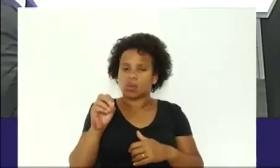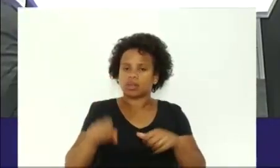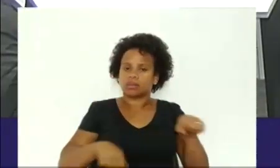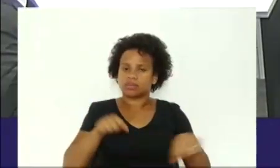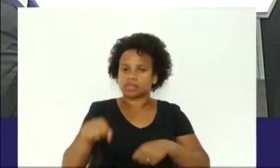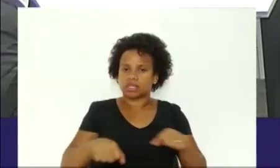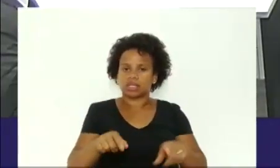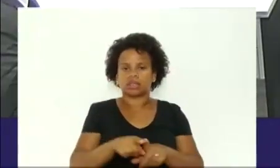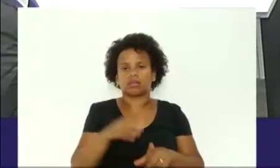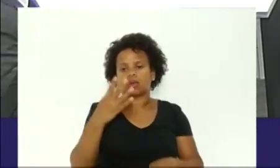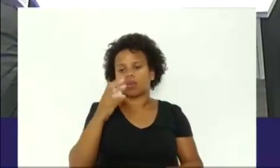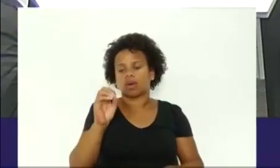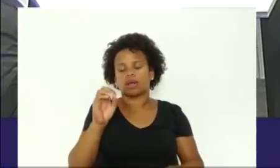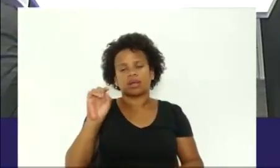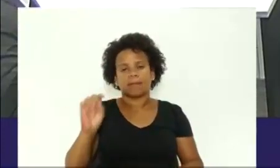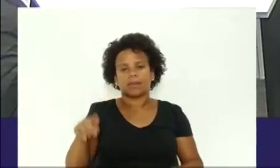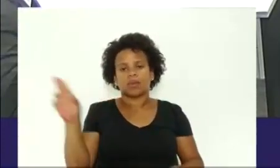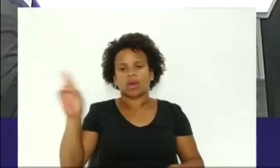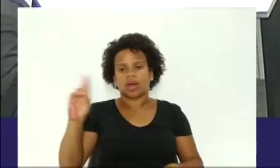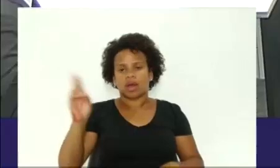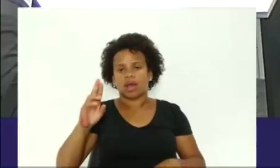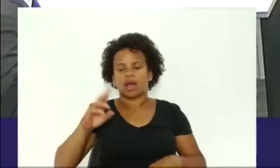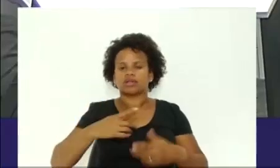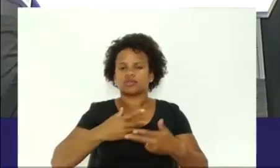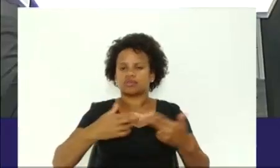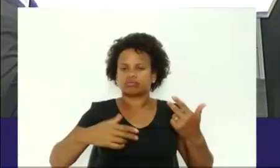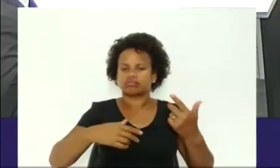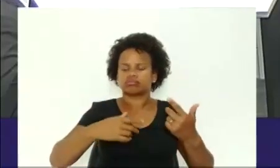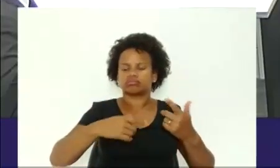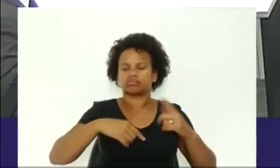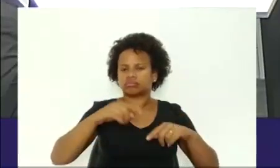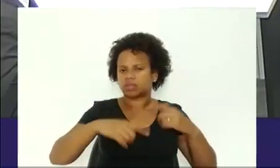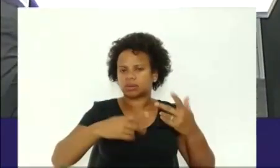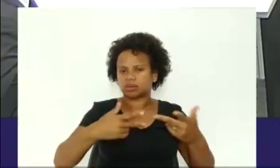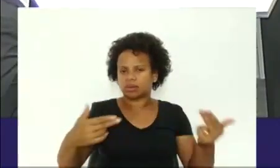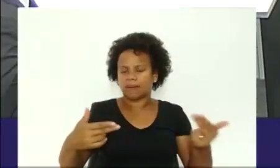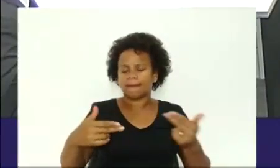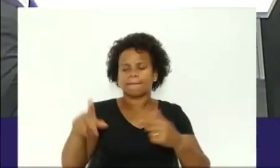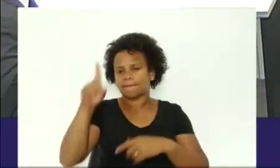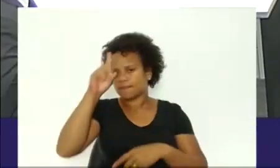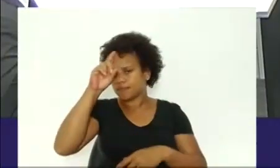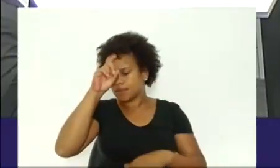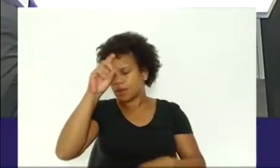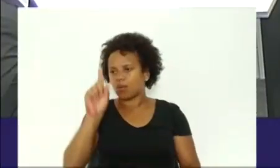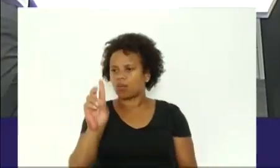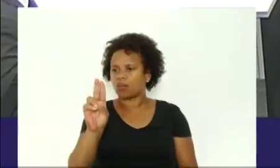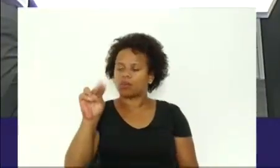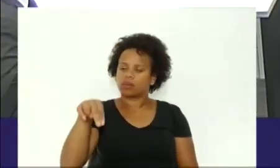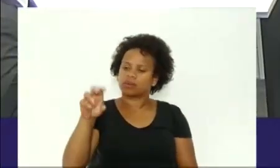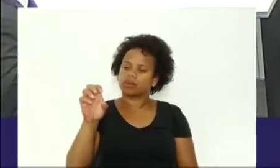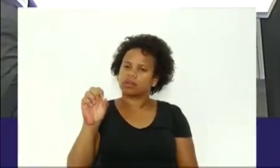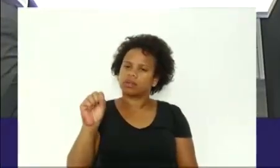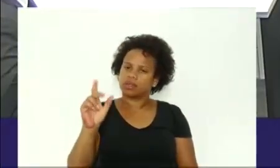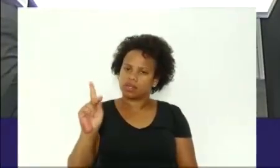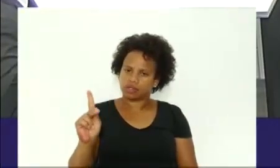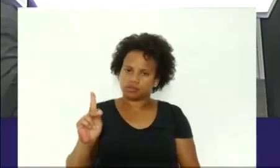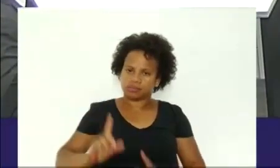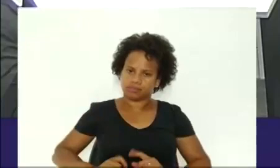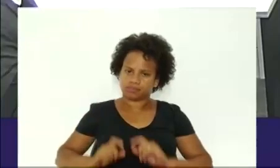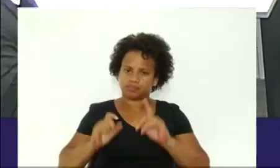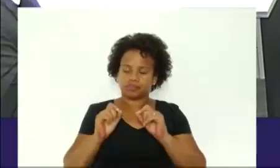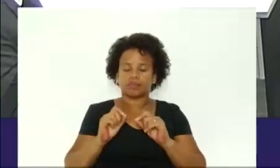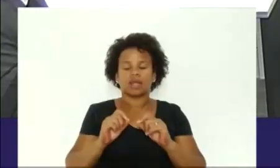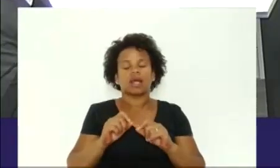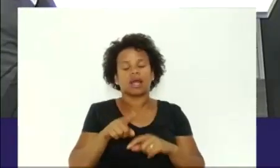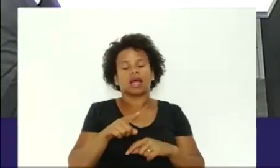para a oncologia pediátrica do Hospital Estadual da Unesp. Clarita é uma inspiração para seus conhecidos, demonstrando amor